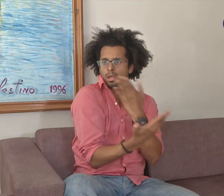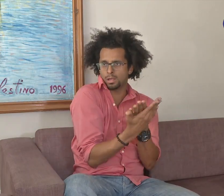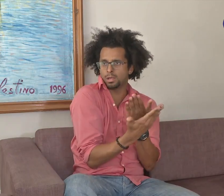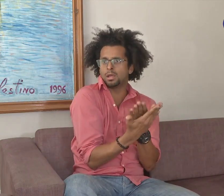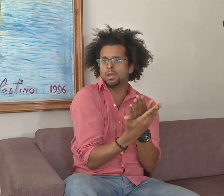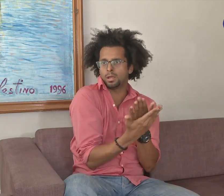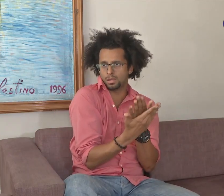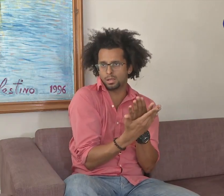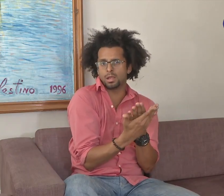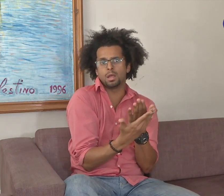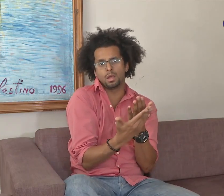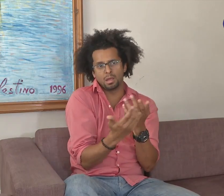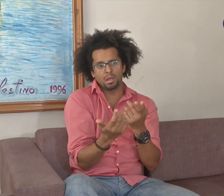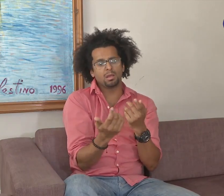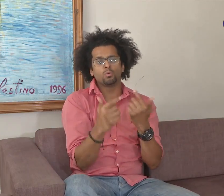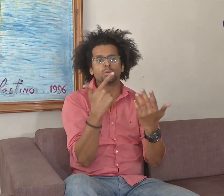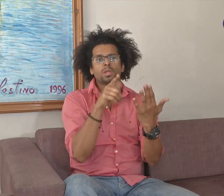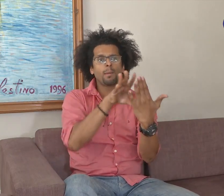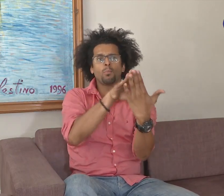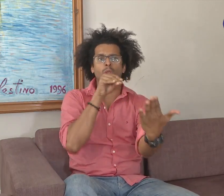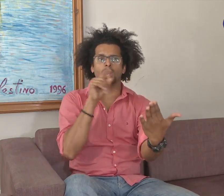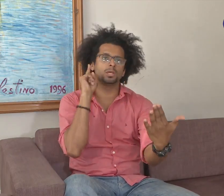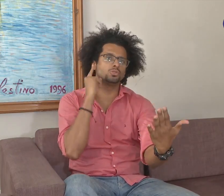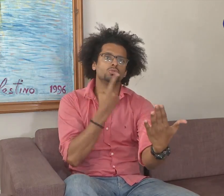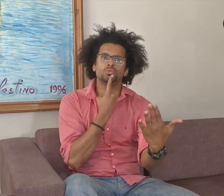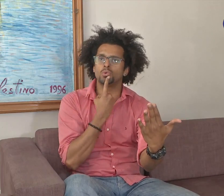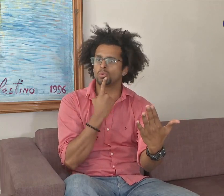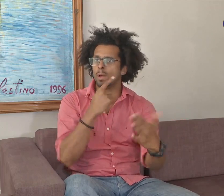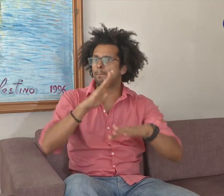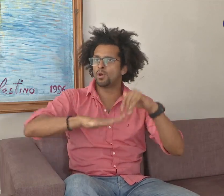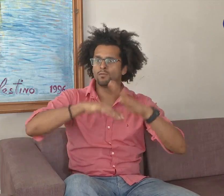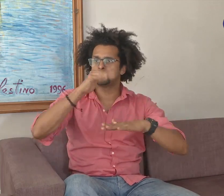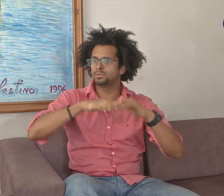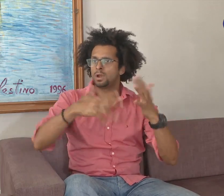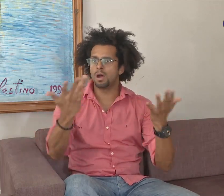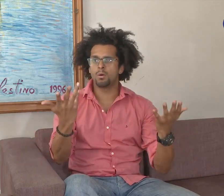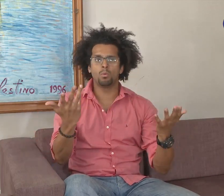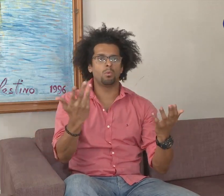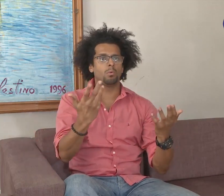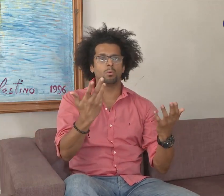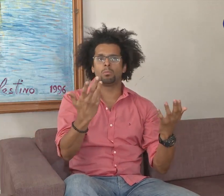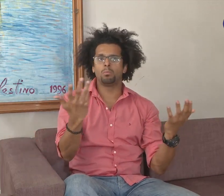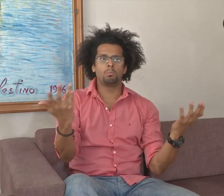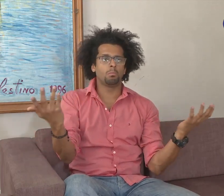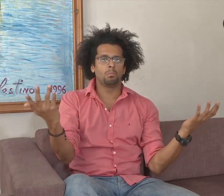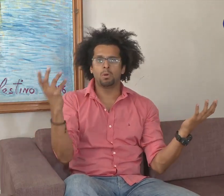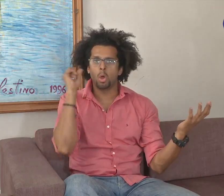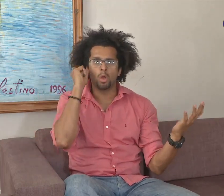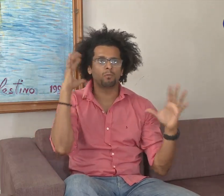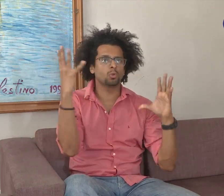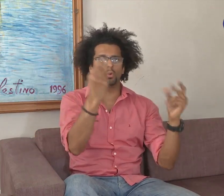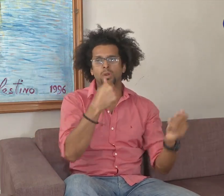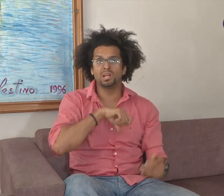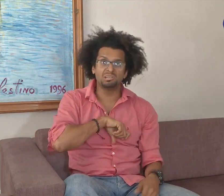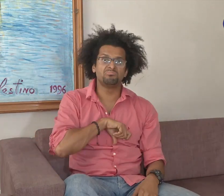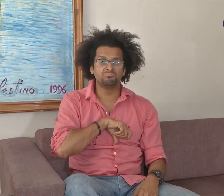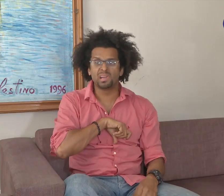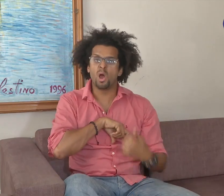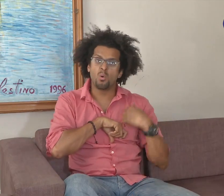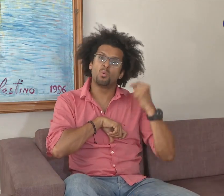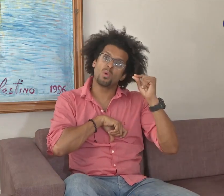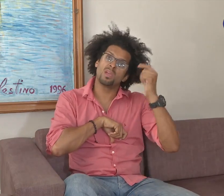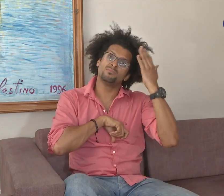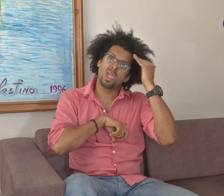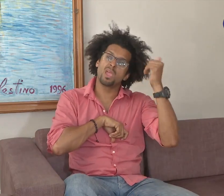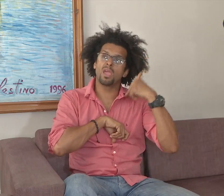Então eu não tinha um modelo de surdo, um modelo de profissional surdo. Todas as minhas salas eram ouvintes. Então